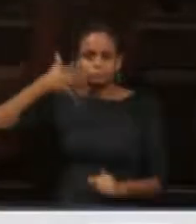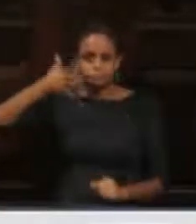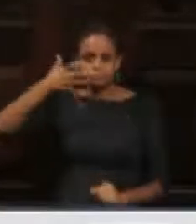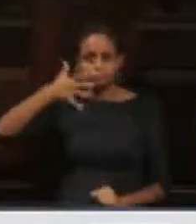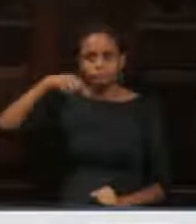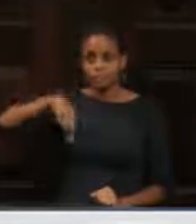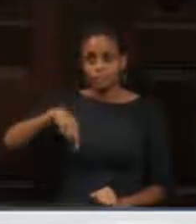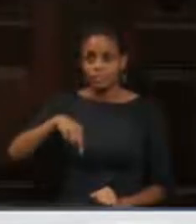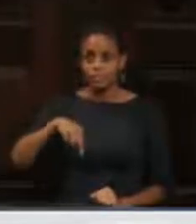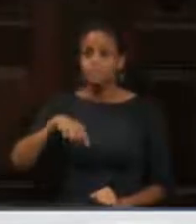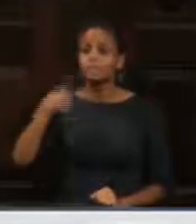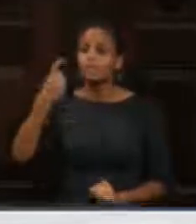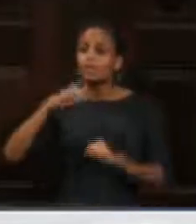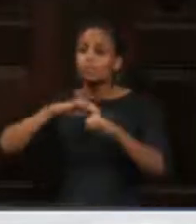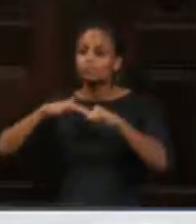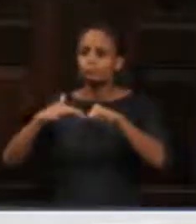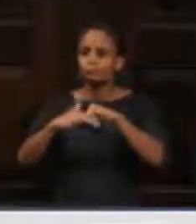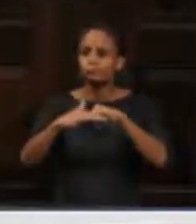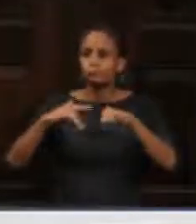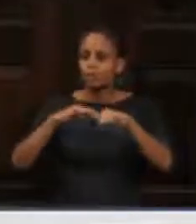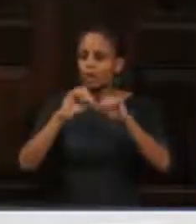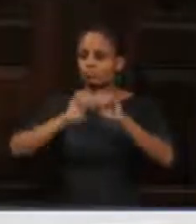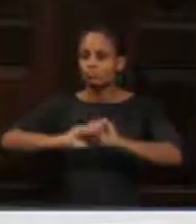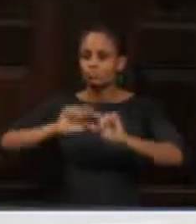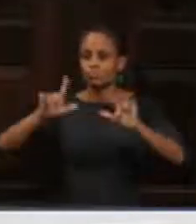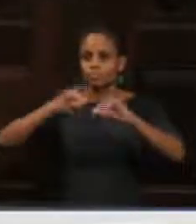foi divulgado nas minhas redes sociais.